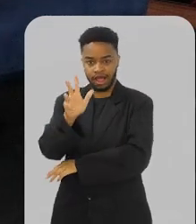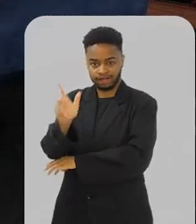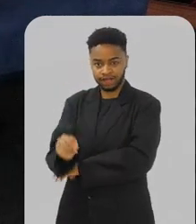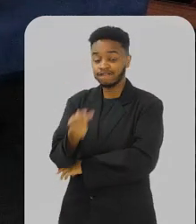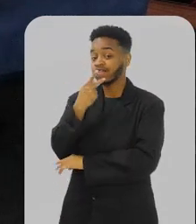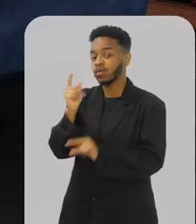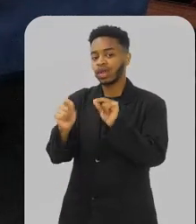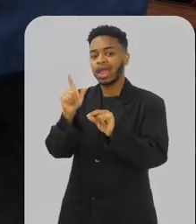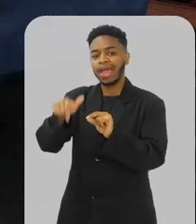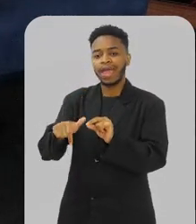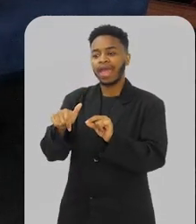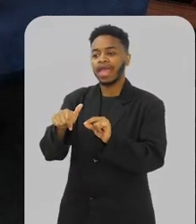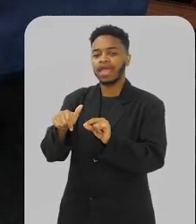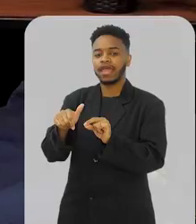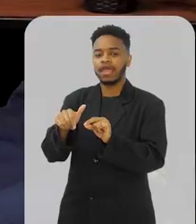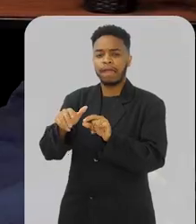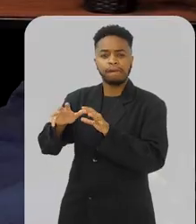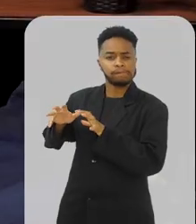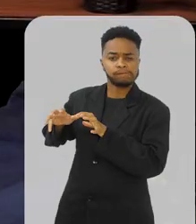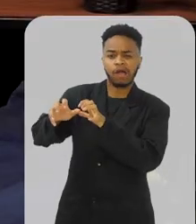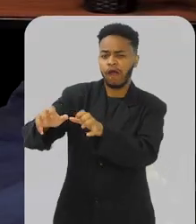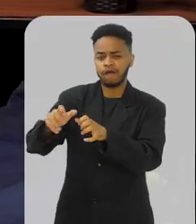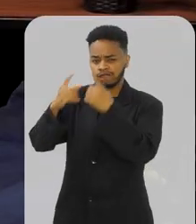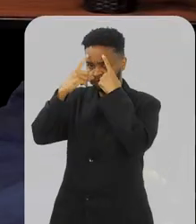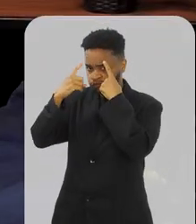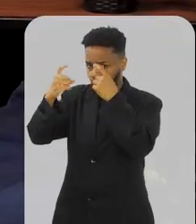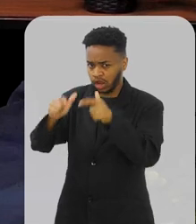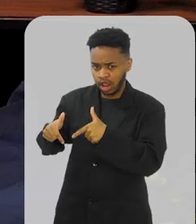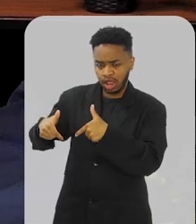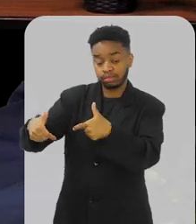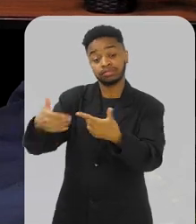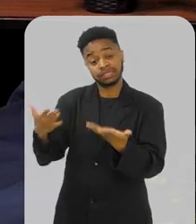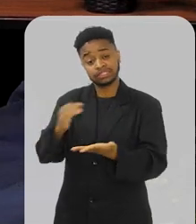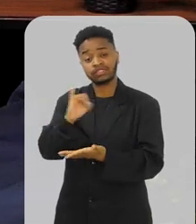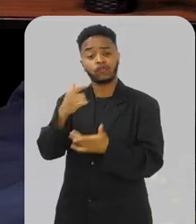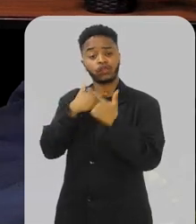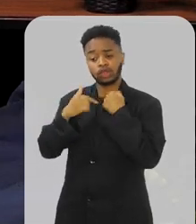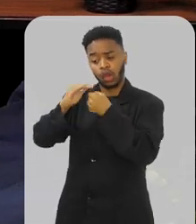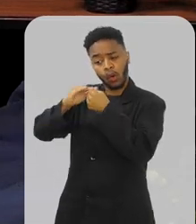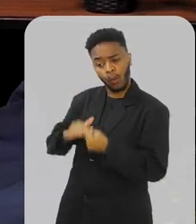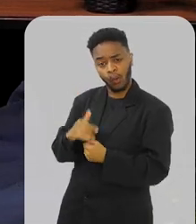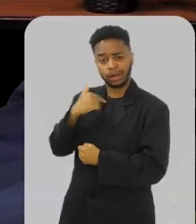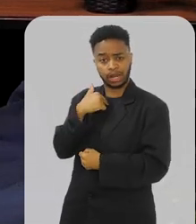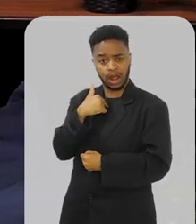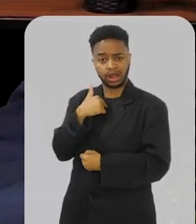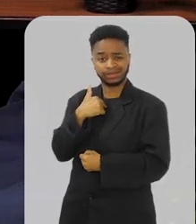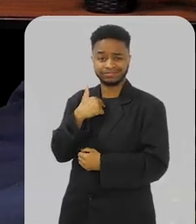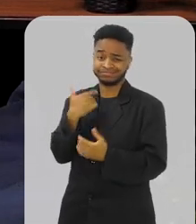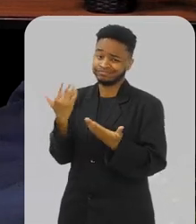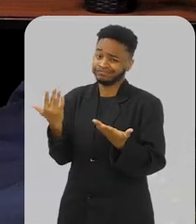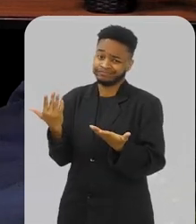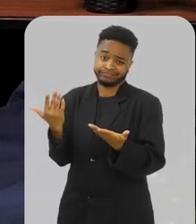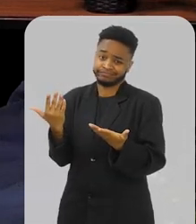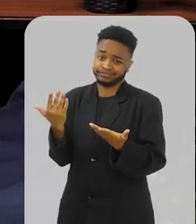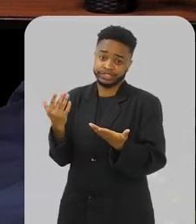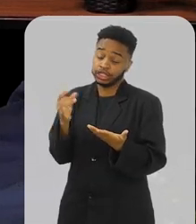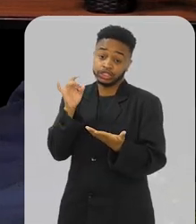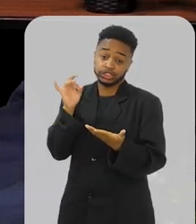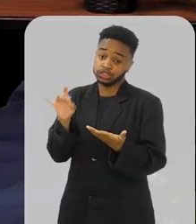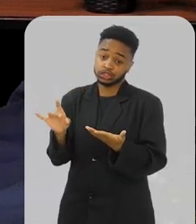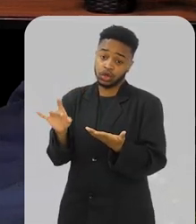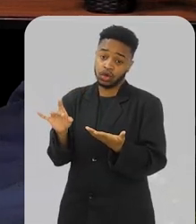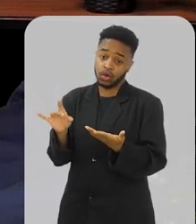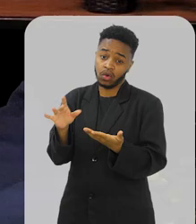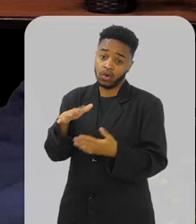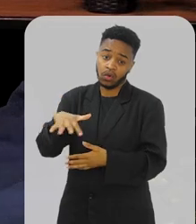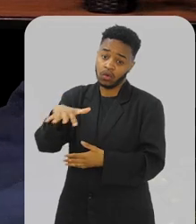Terra. Então, para me humilhar, para pisar em cima de mim, só